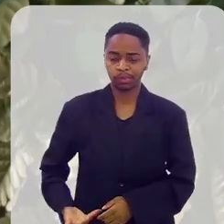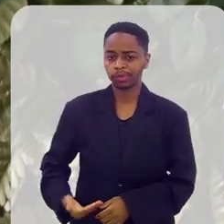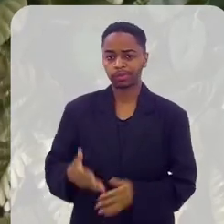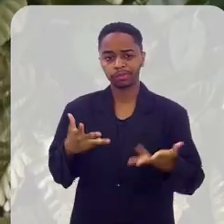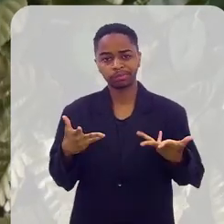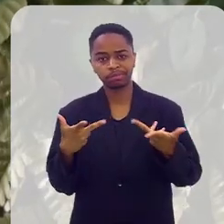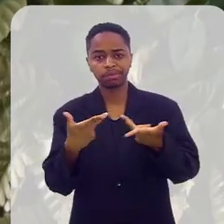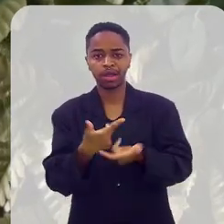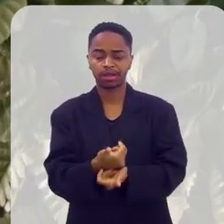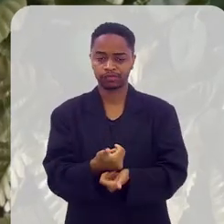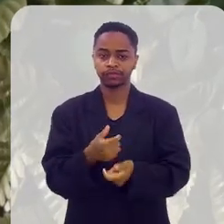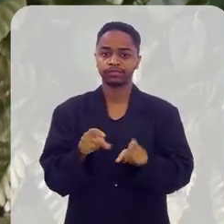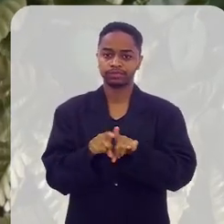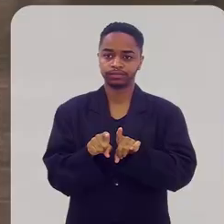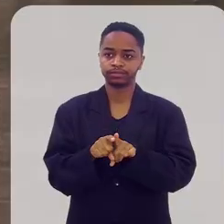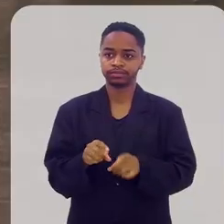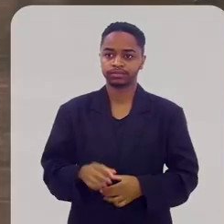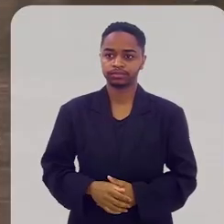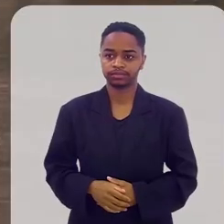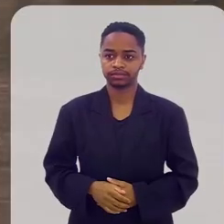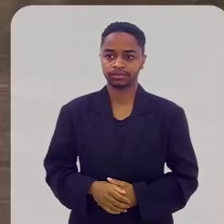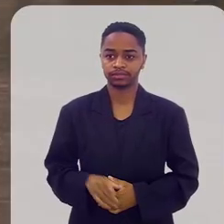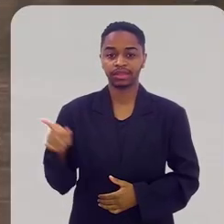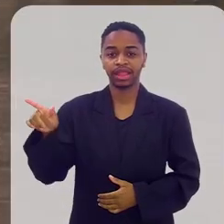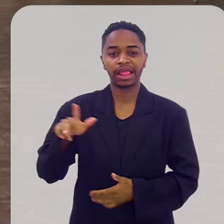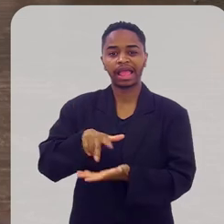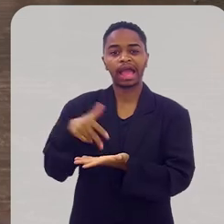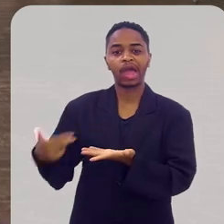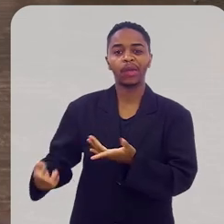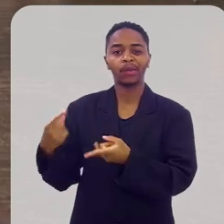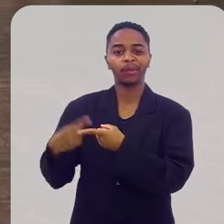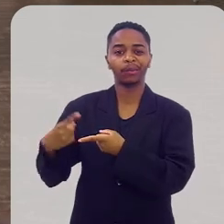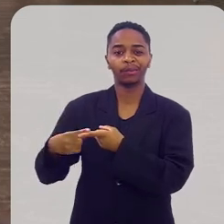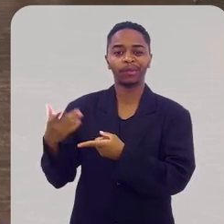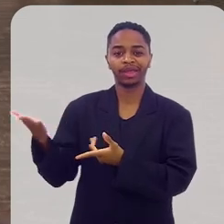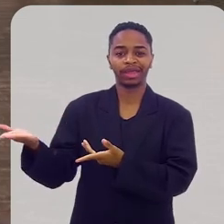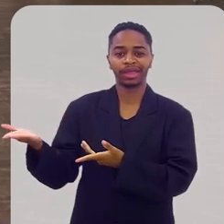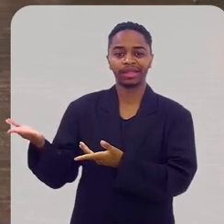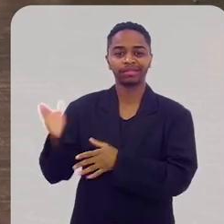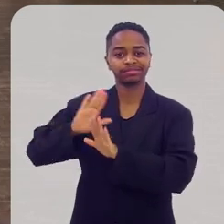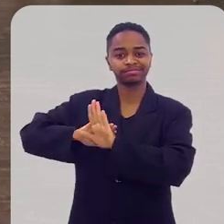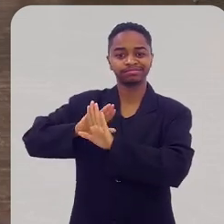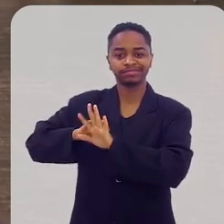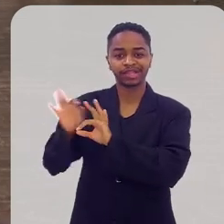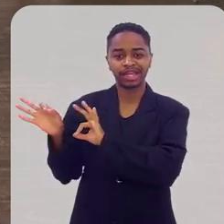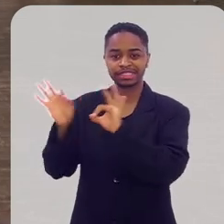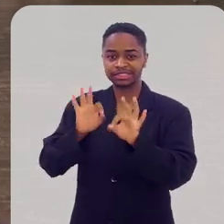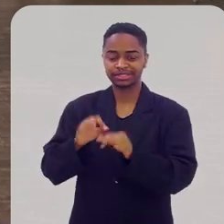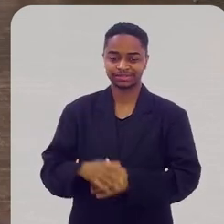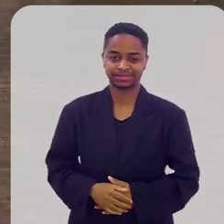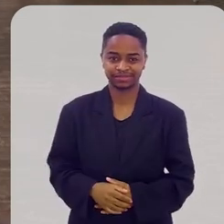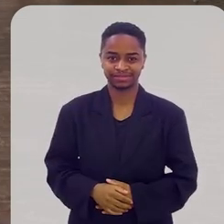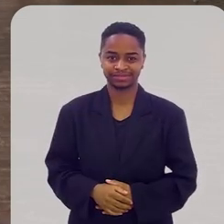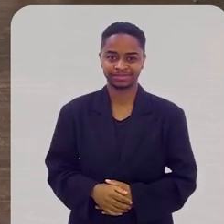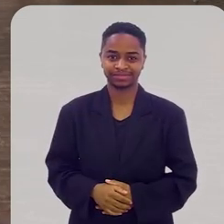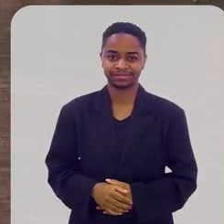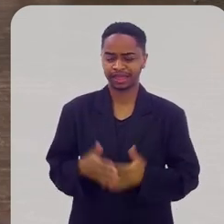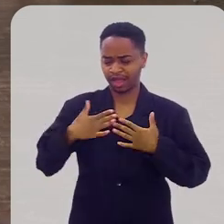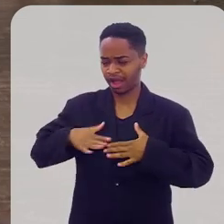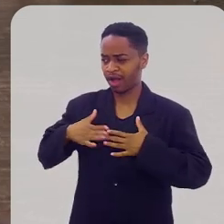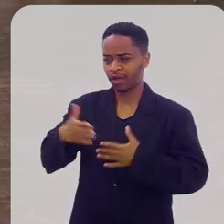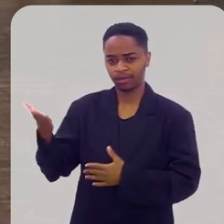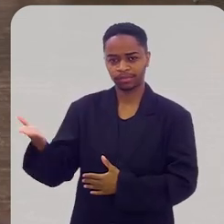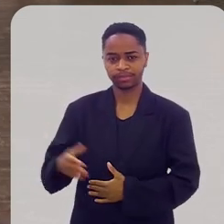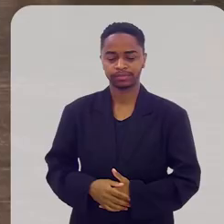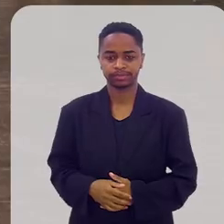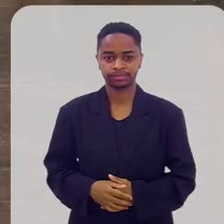coração gigantesco. Favoreto caiu da cadeira, que ele tá lá nos bastidores. Ele caiu. Ele ficou Favoreto, sossega o coração. Eu